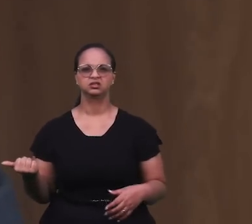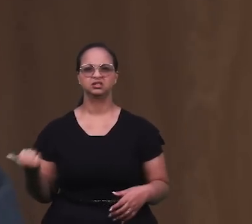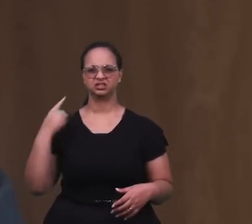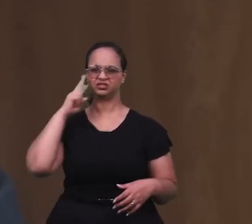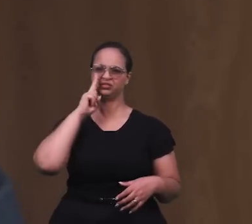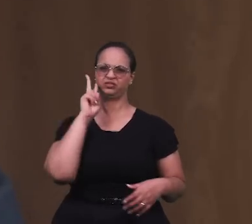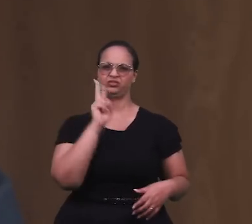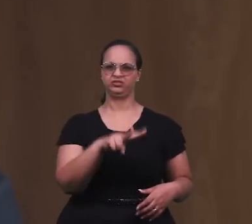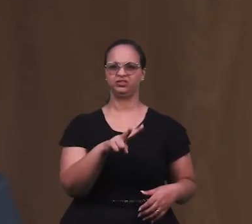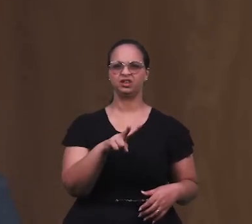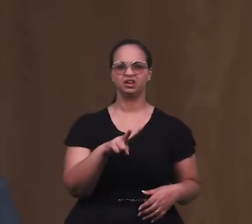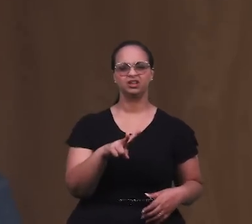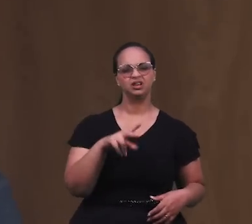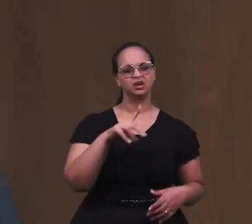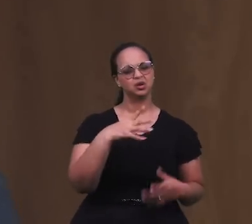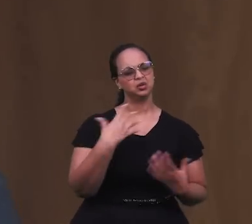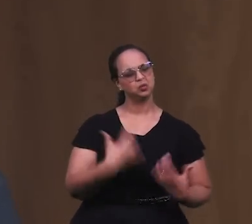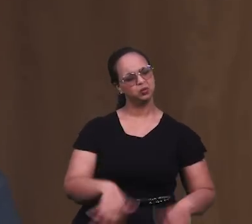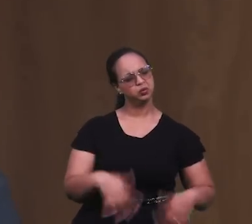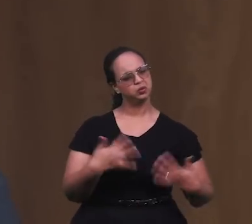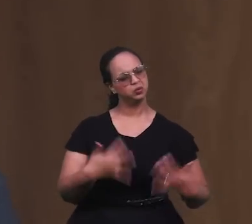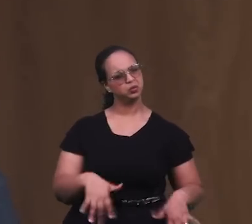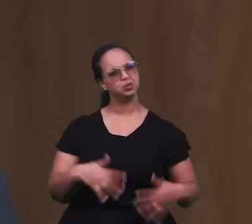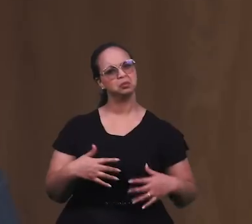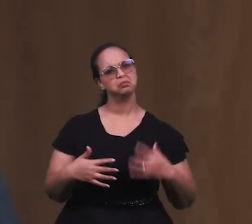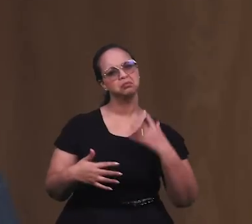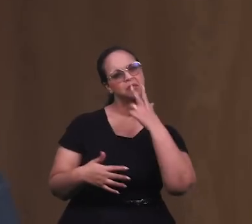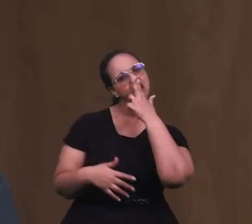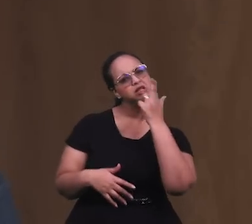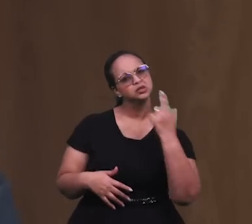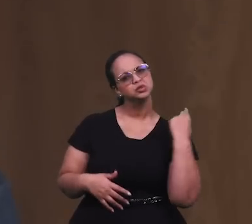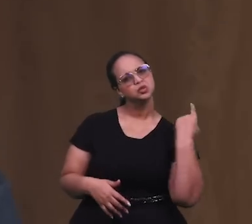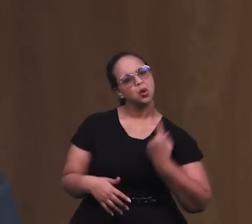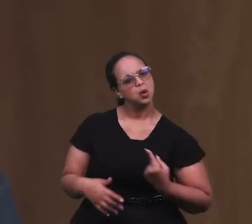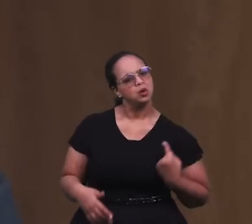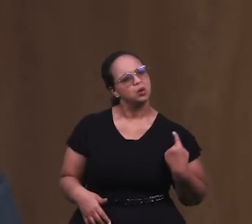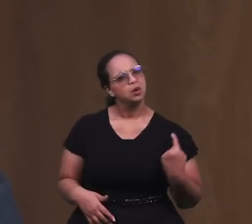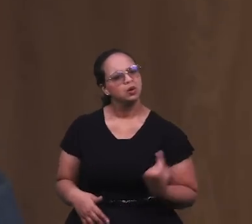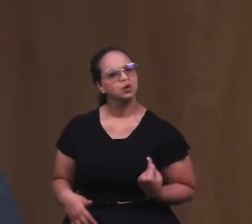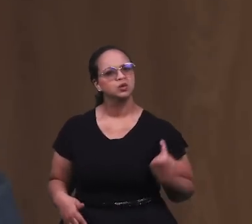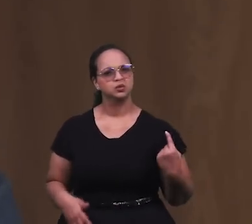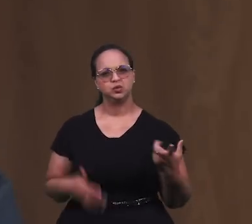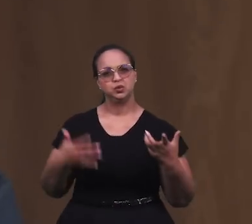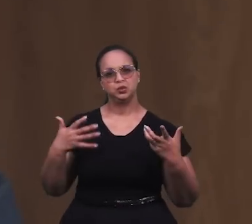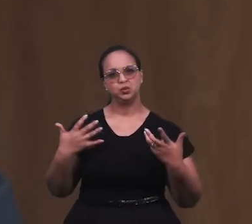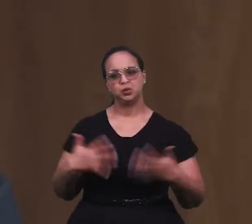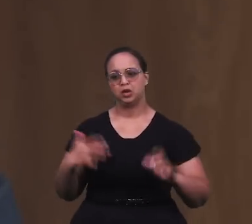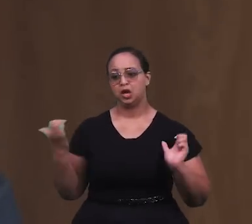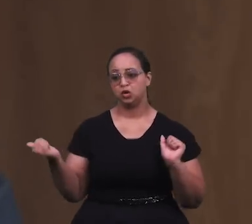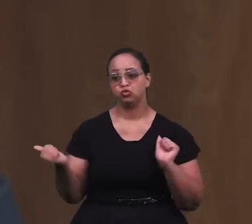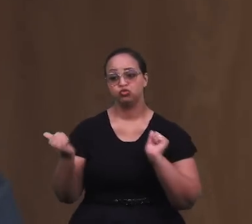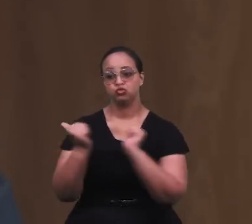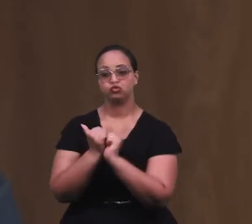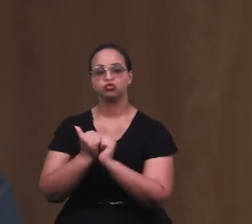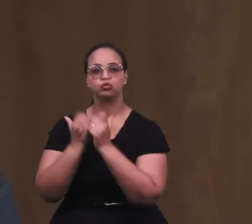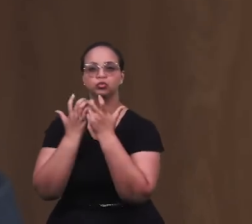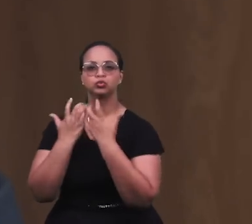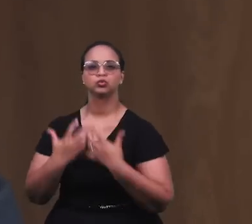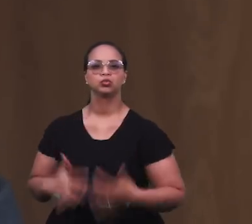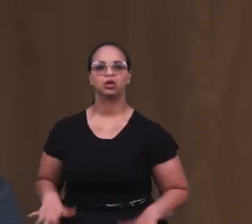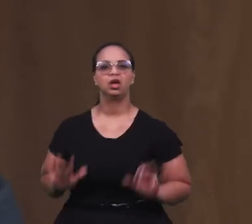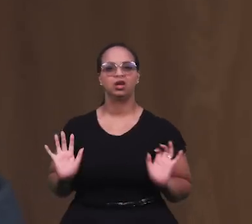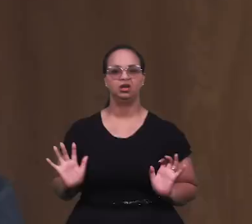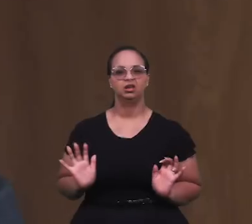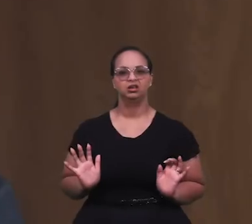pessoa amarga, muitas vezes a pessoa amarga é uma pessoa solitária. Porque ninguém quer ficar perto de uma pessoa